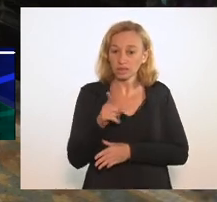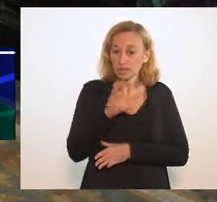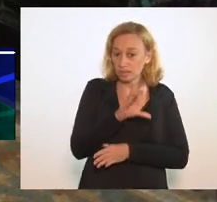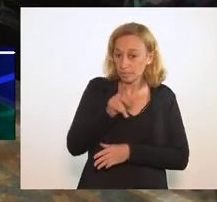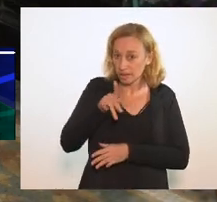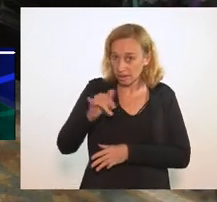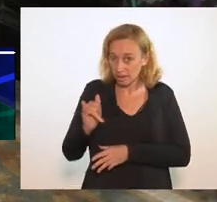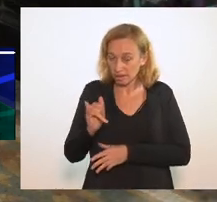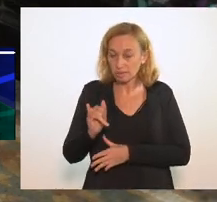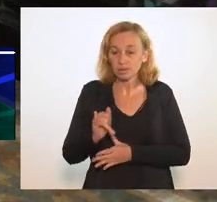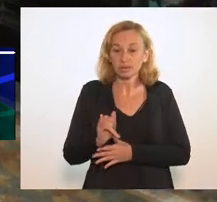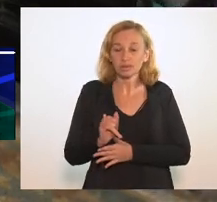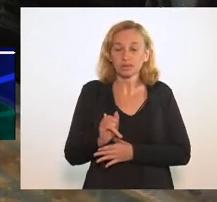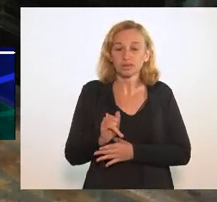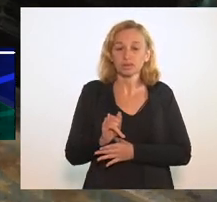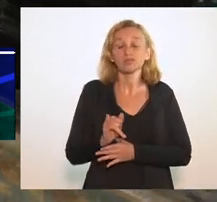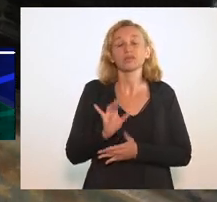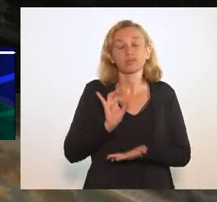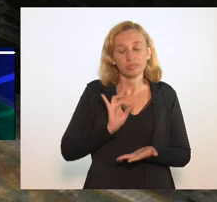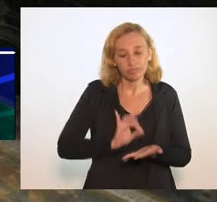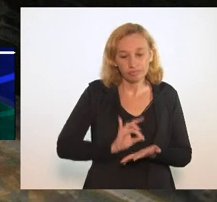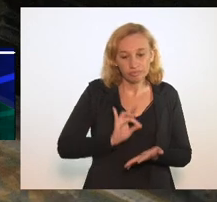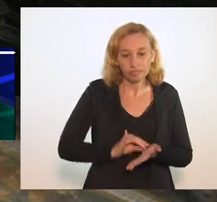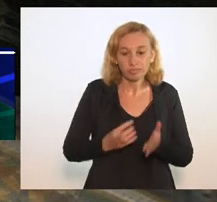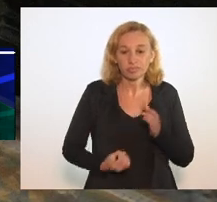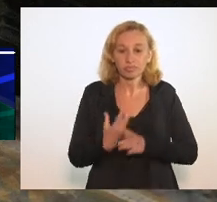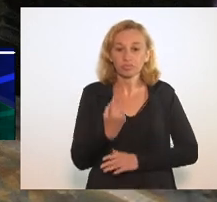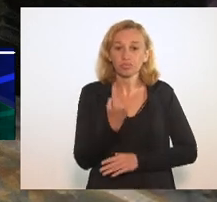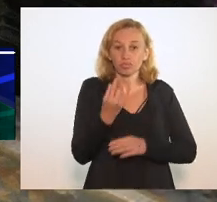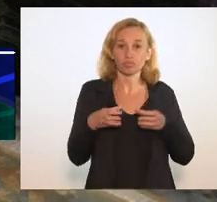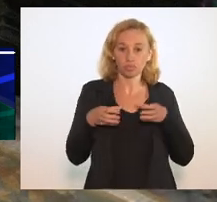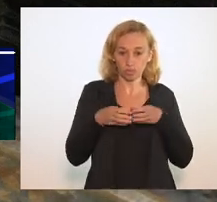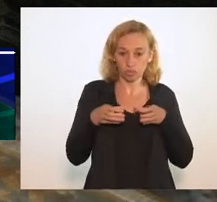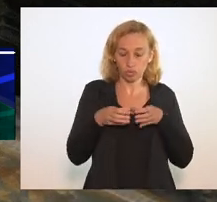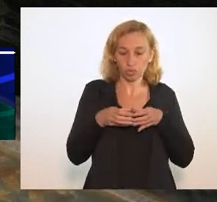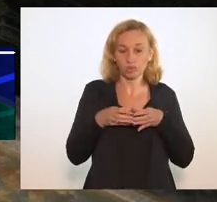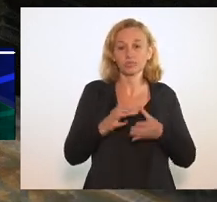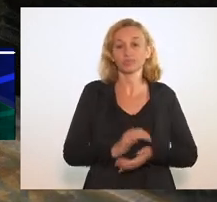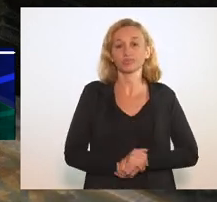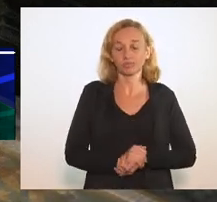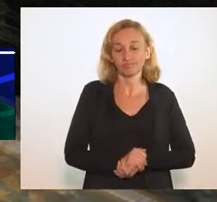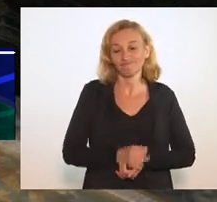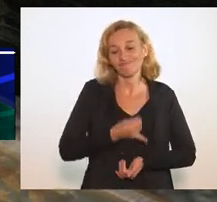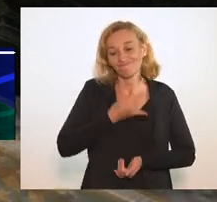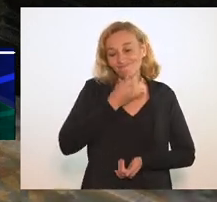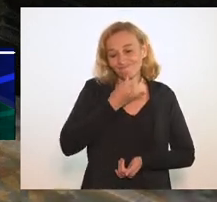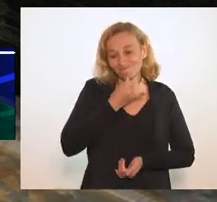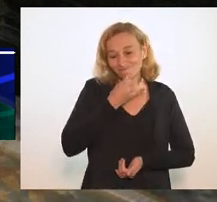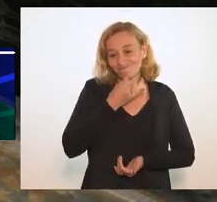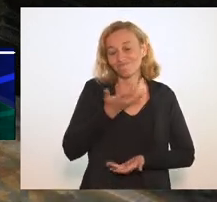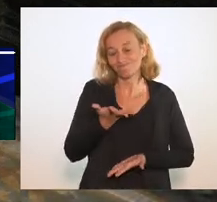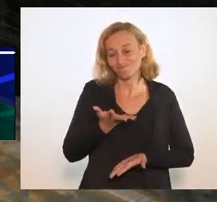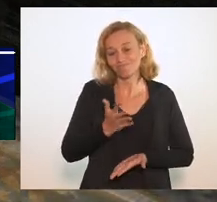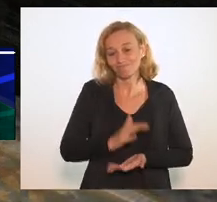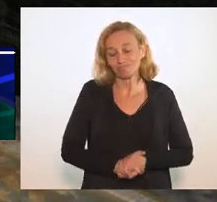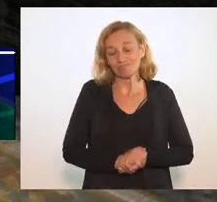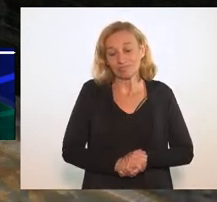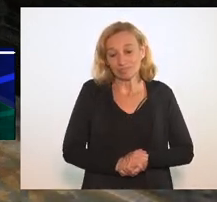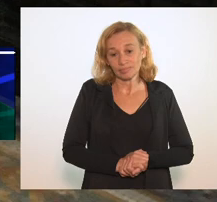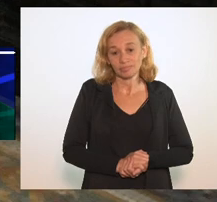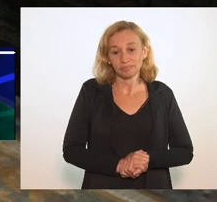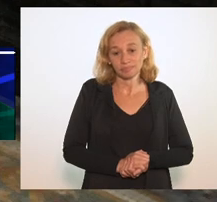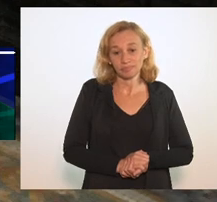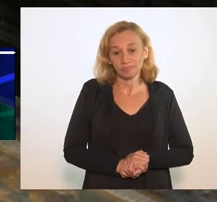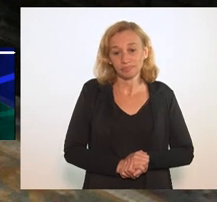CPI, né? Na realidade, é a criação de um grupo. Infelizmente, é a